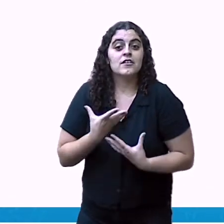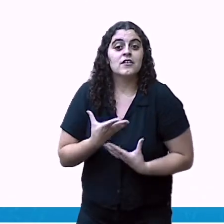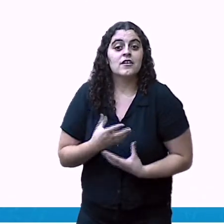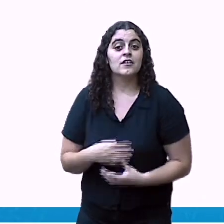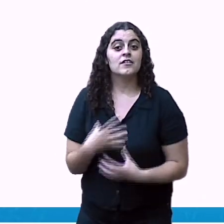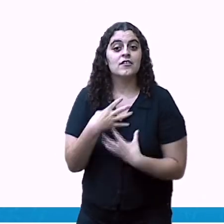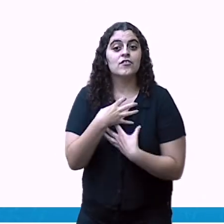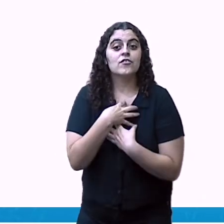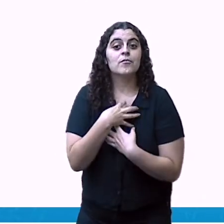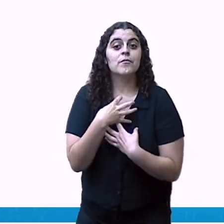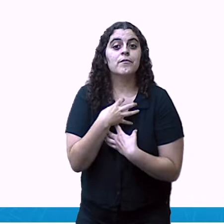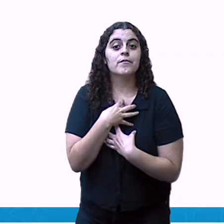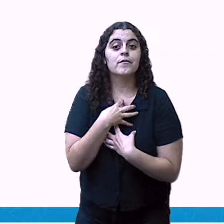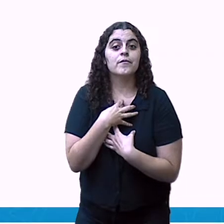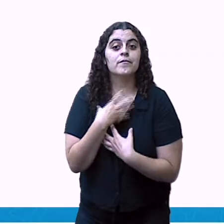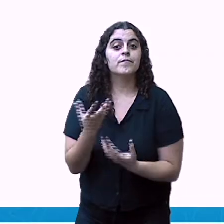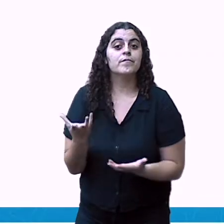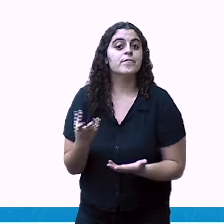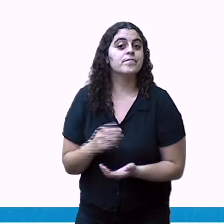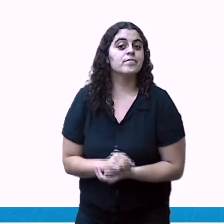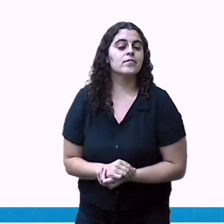sentimento?